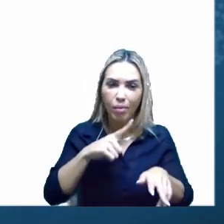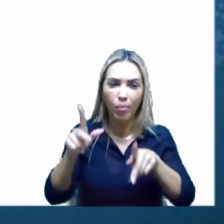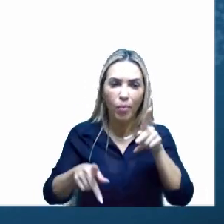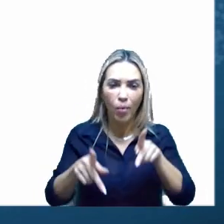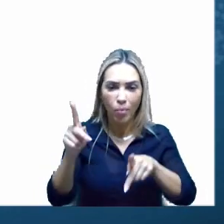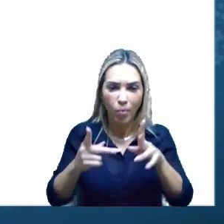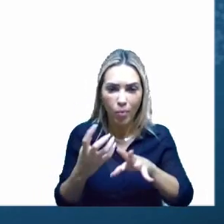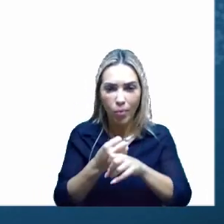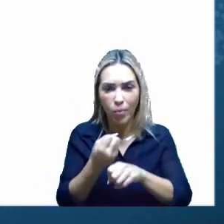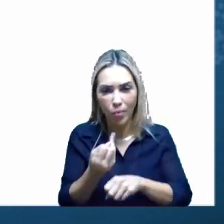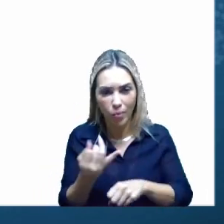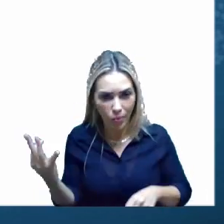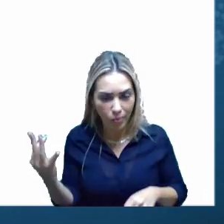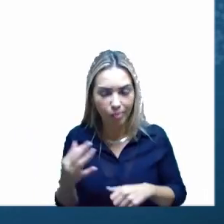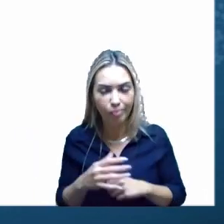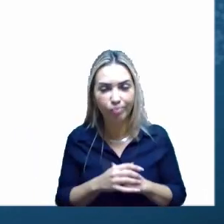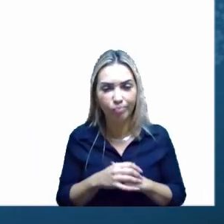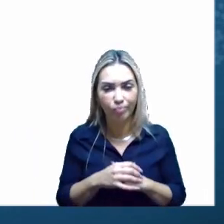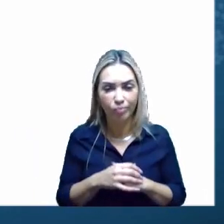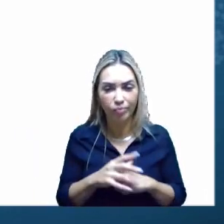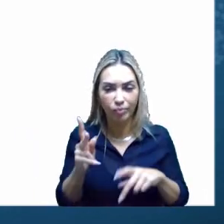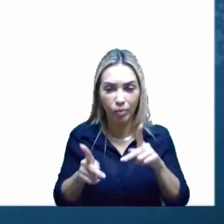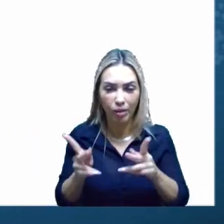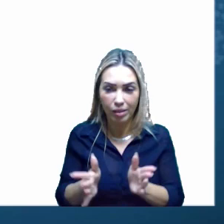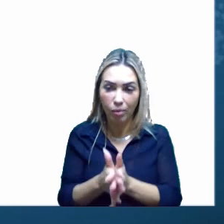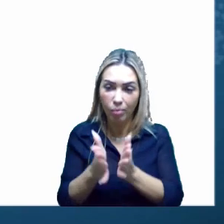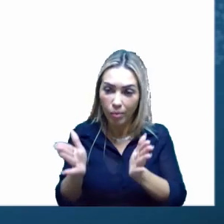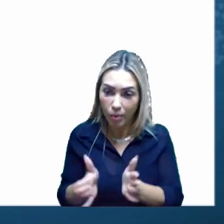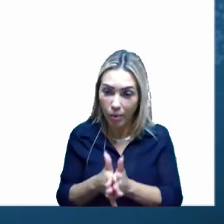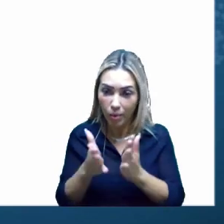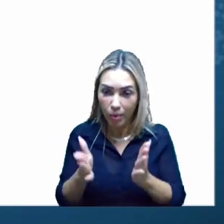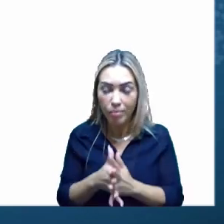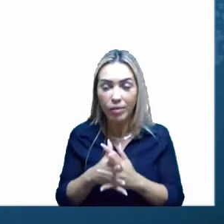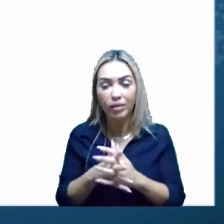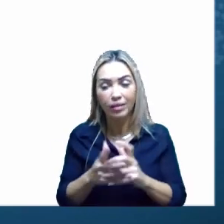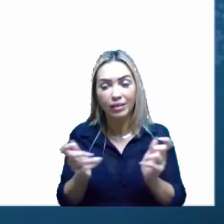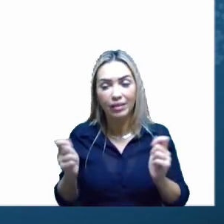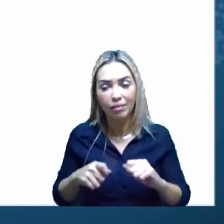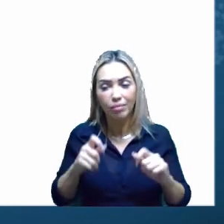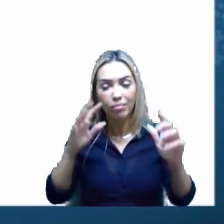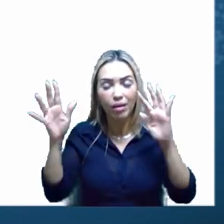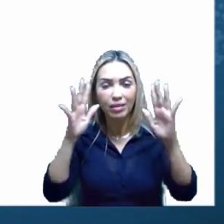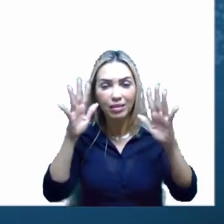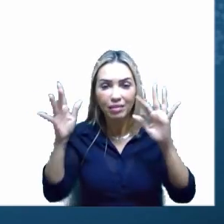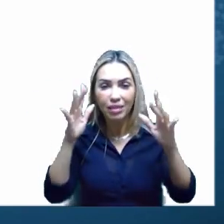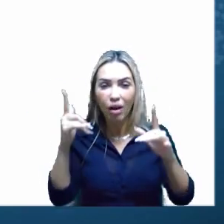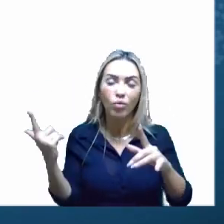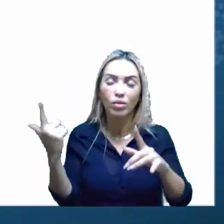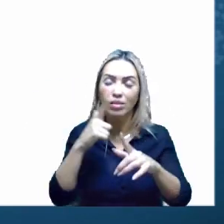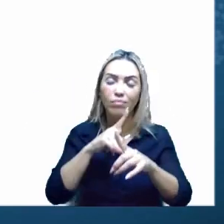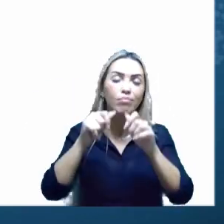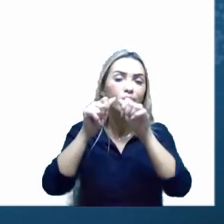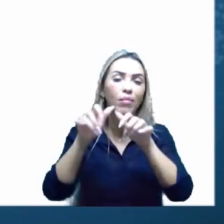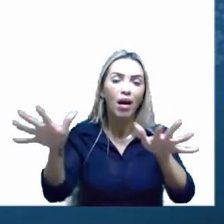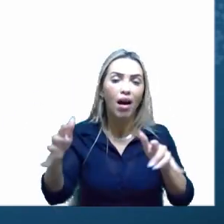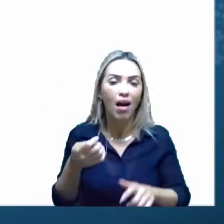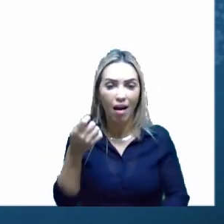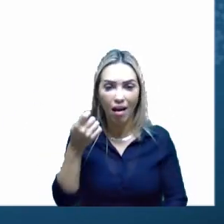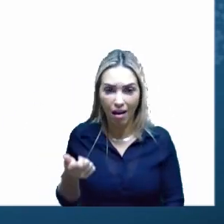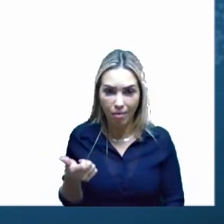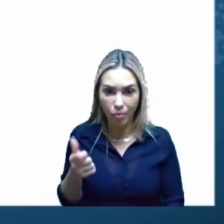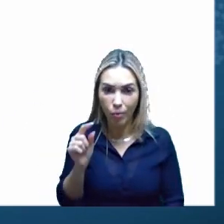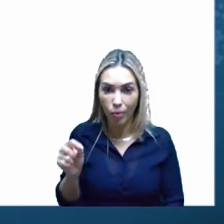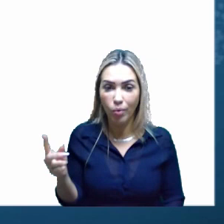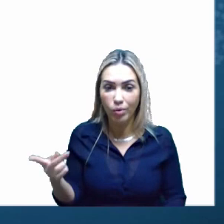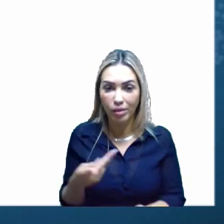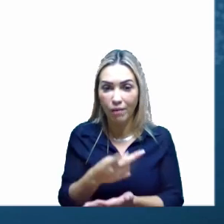população, população pobre. Você poderia imaginar que poderia se espalhar muito rapidamente, o que aconteceu